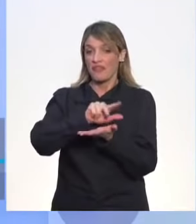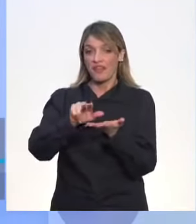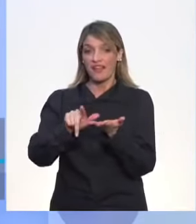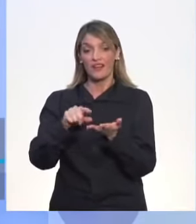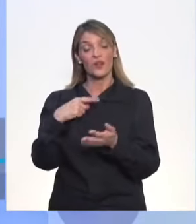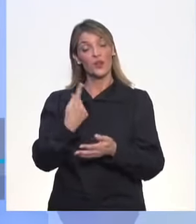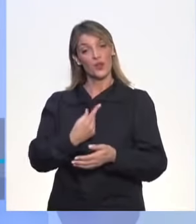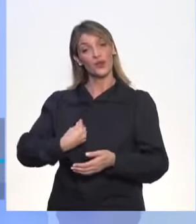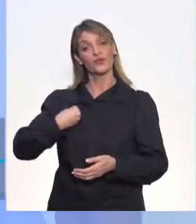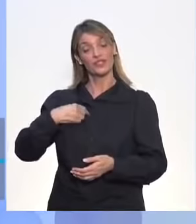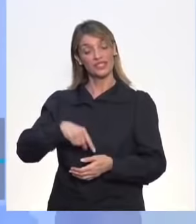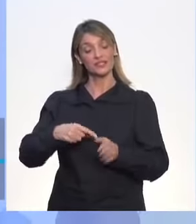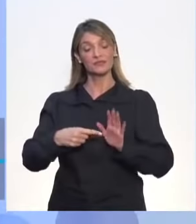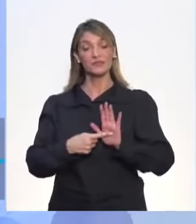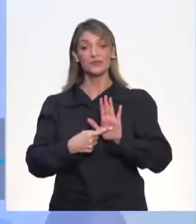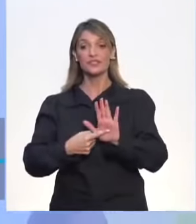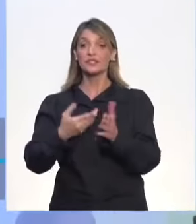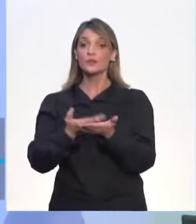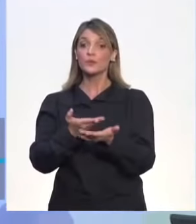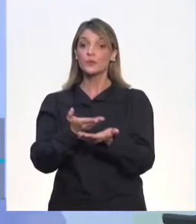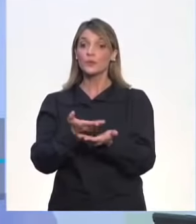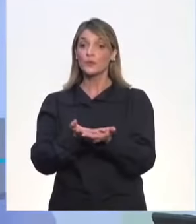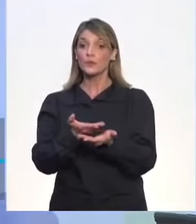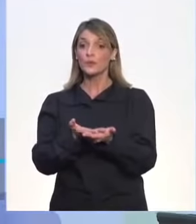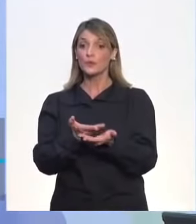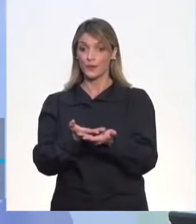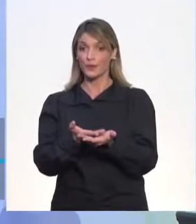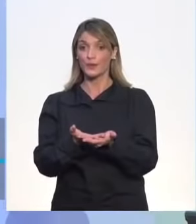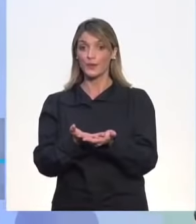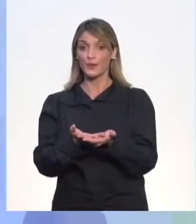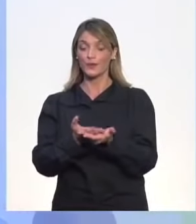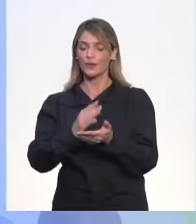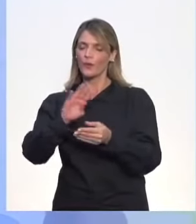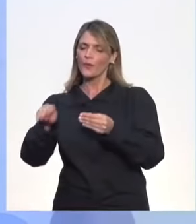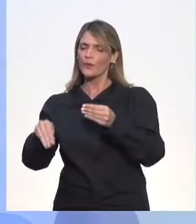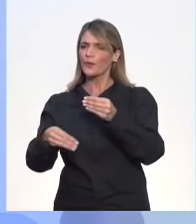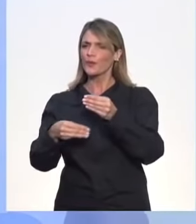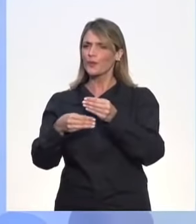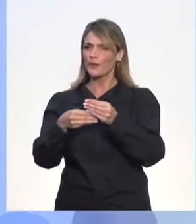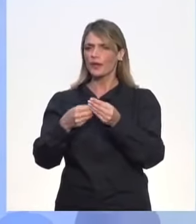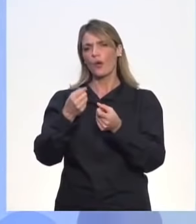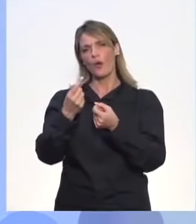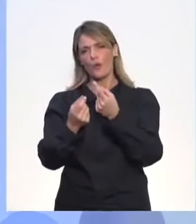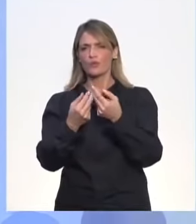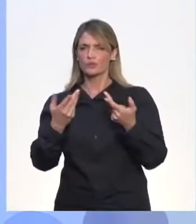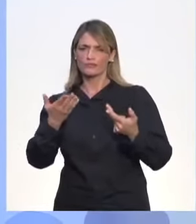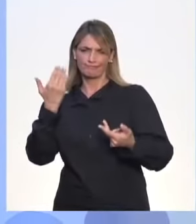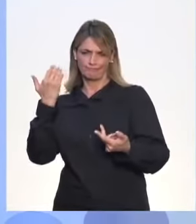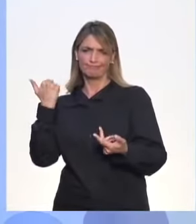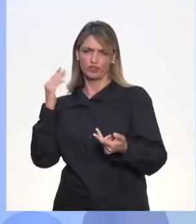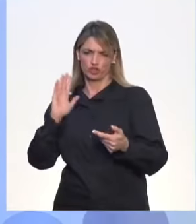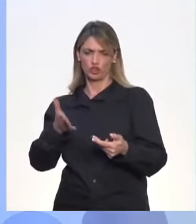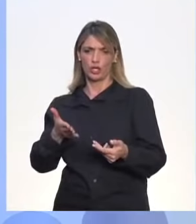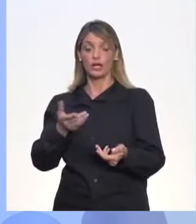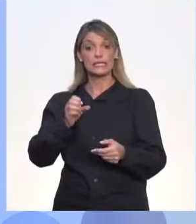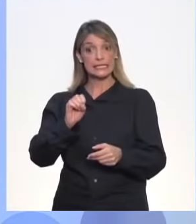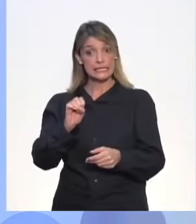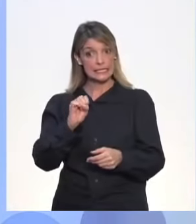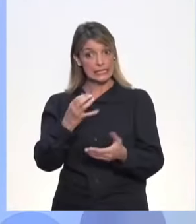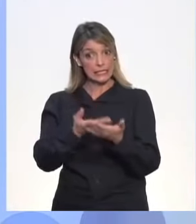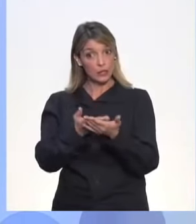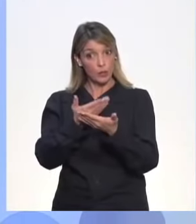estamos aqui apresentando esta aula que ela vem complemento com algumas coisas que já foram ditas importante se você perder alguma aula